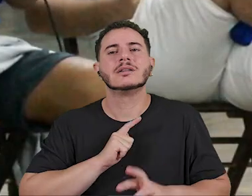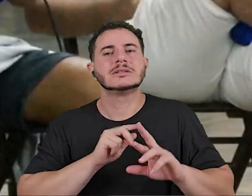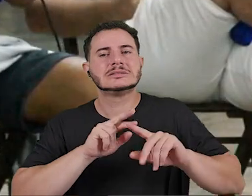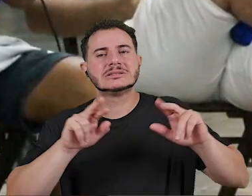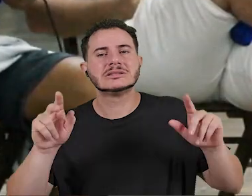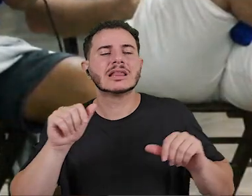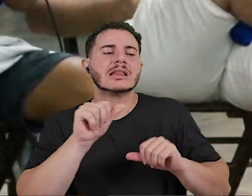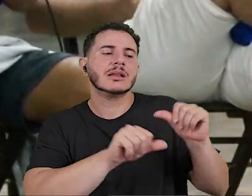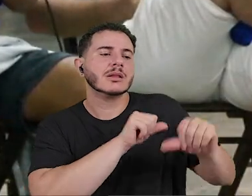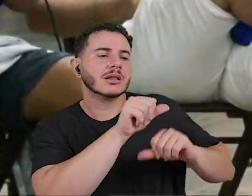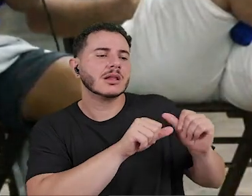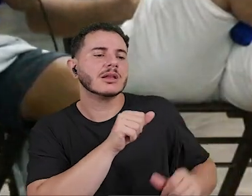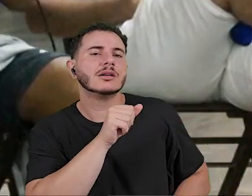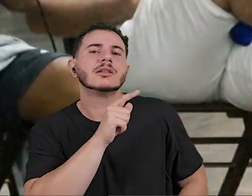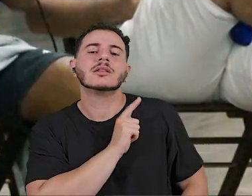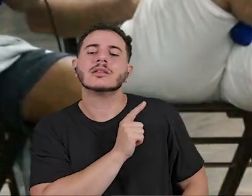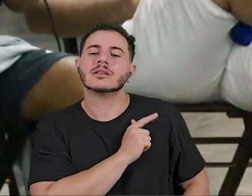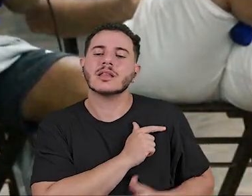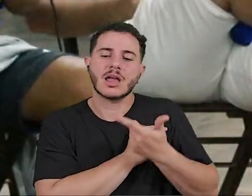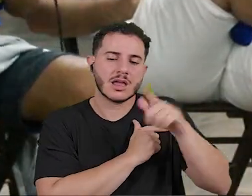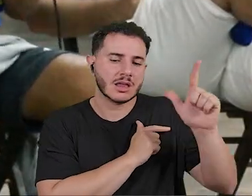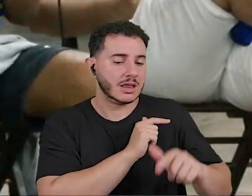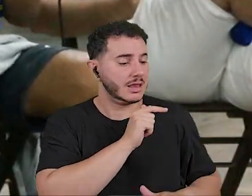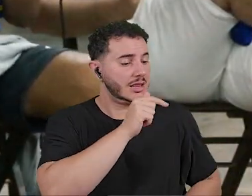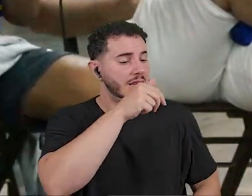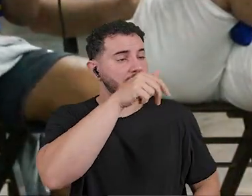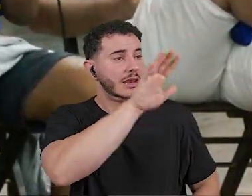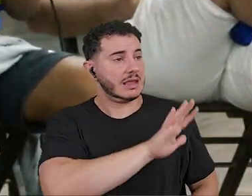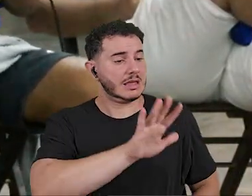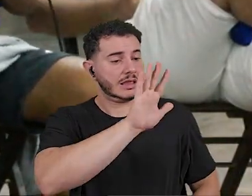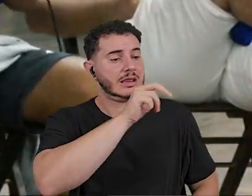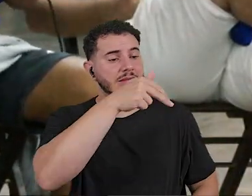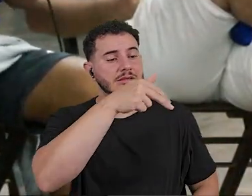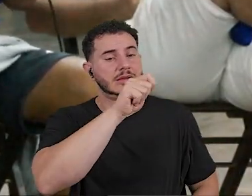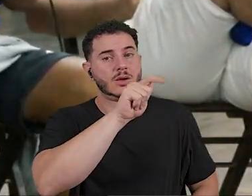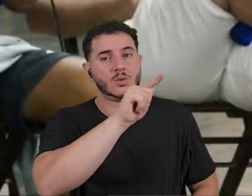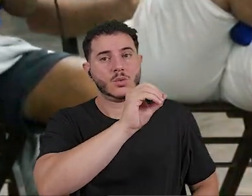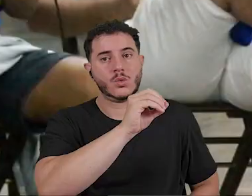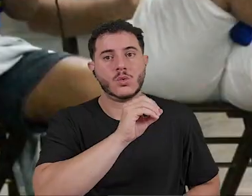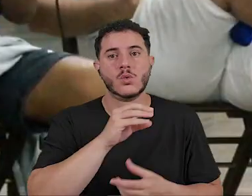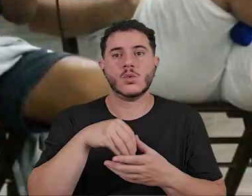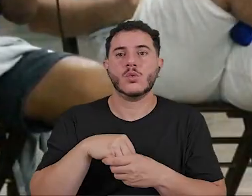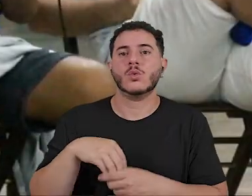se tira o presente que vocês aqui chamam de barco para Iemanjá, se tira a panela de